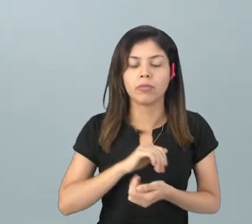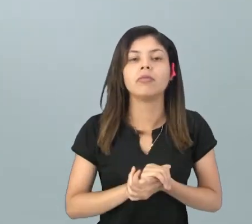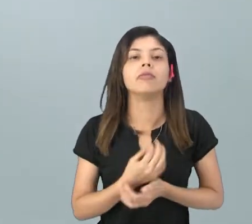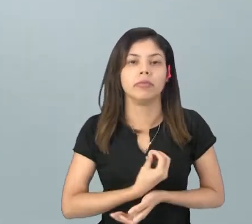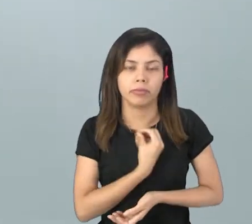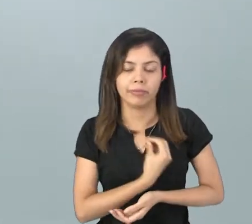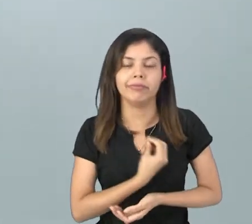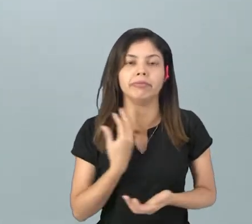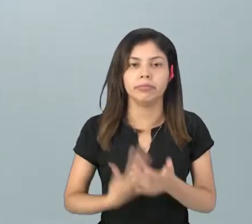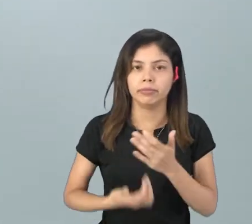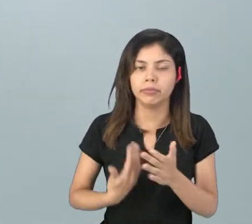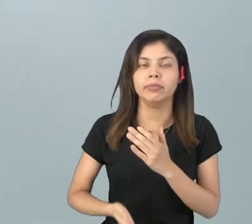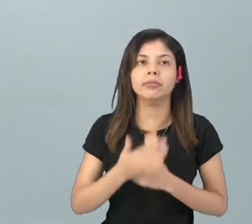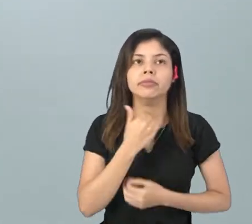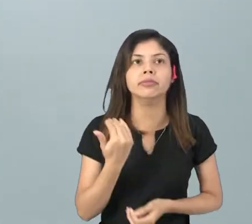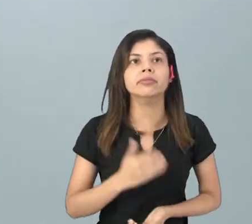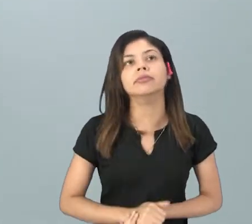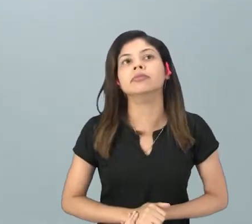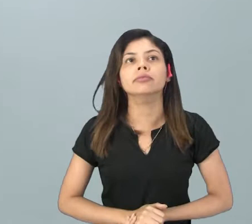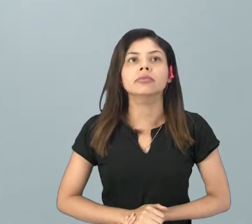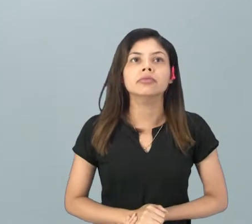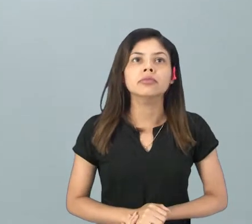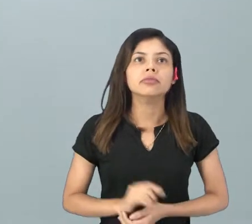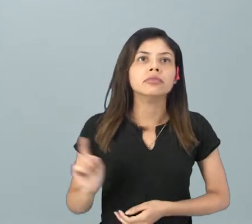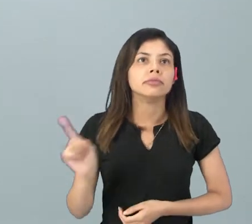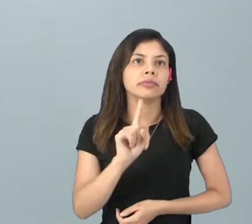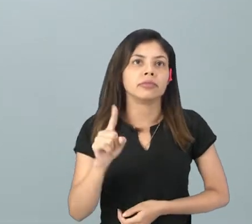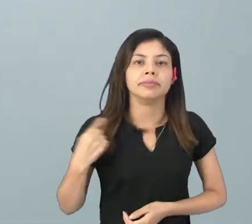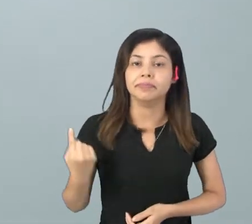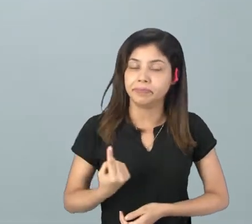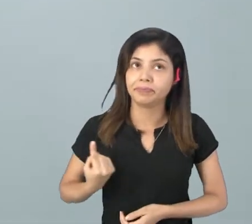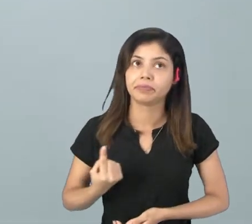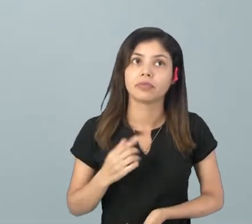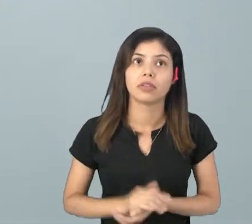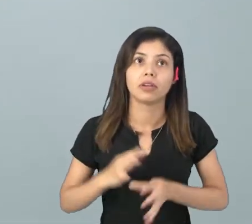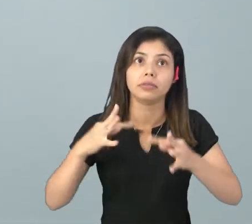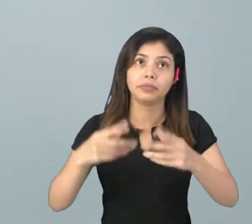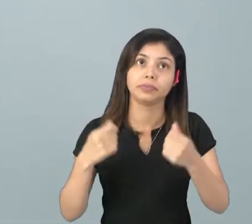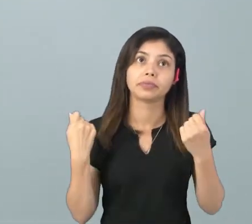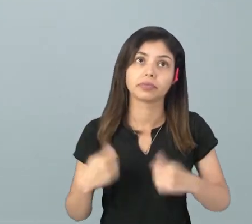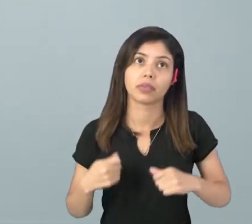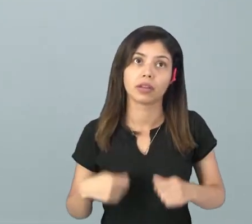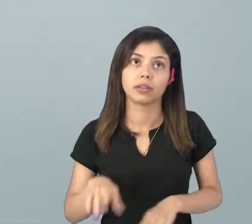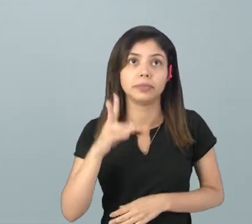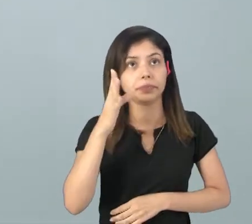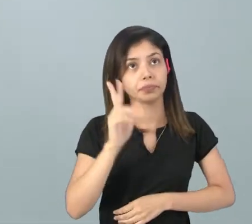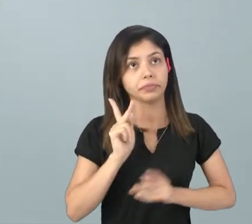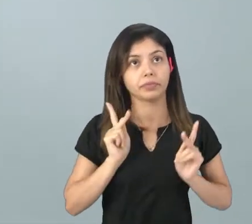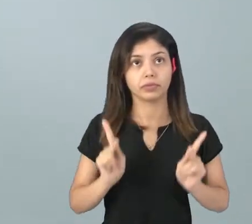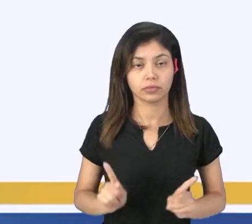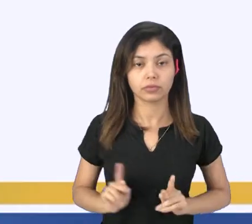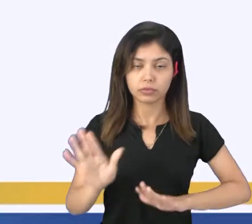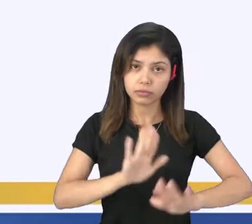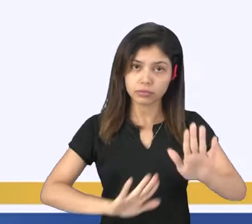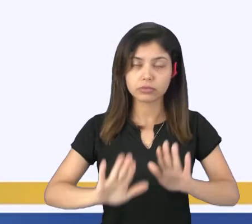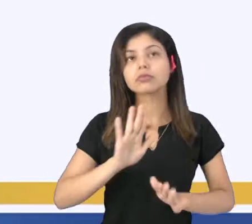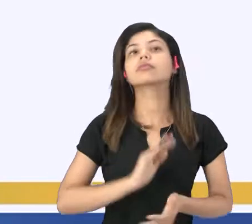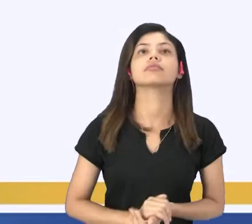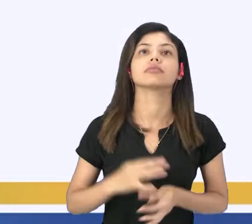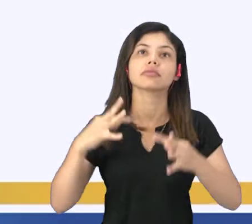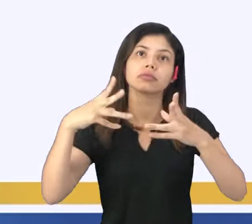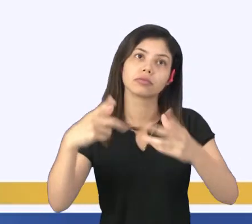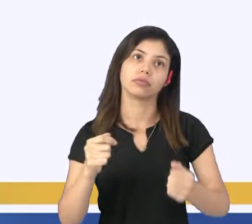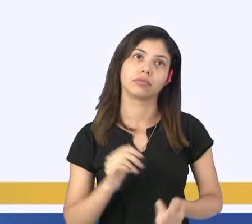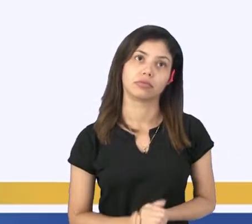vida, né? Perder a vida. Então, não é um individualismo. Todos devem ter a mesma postura cuidadosa, todo